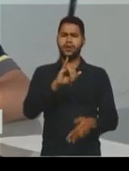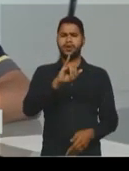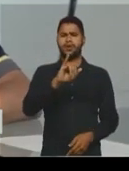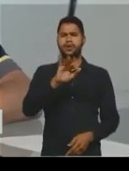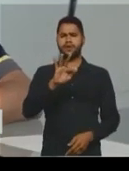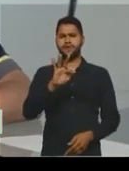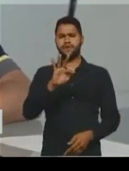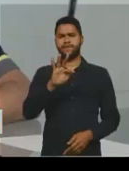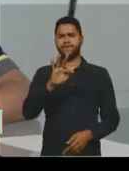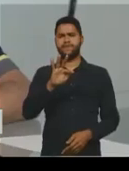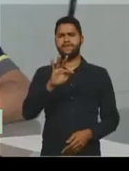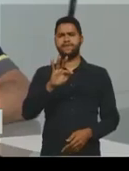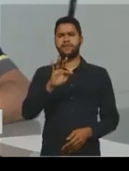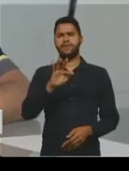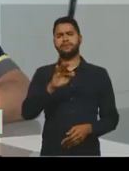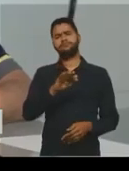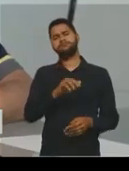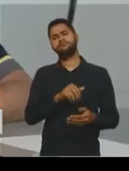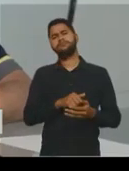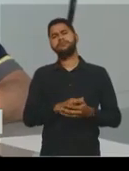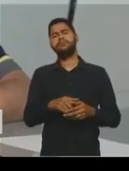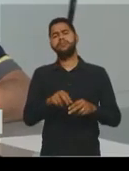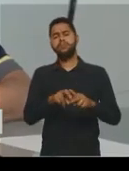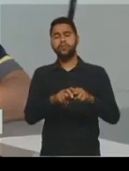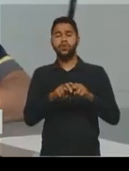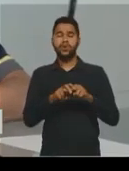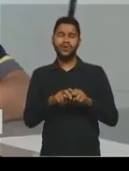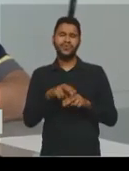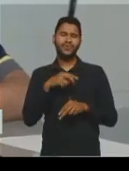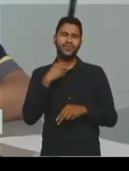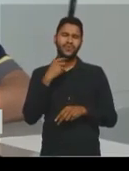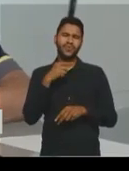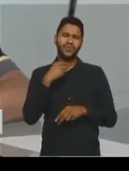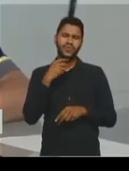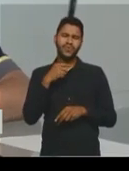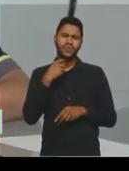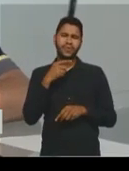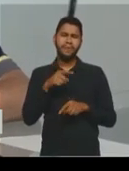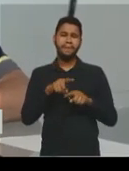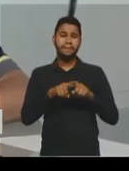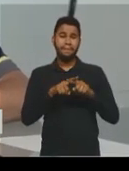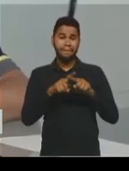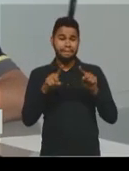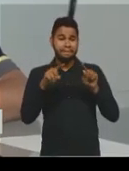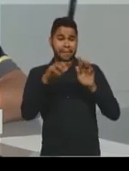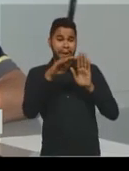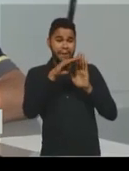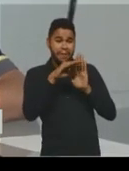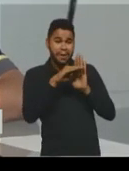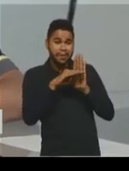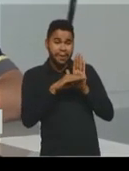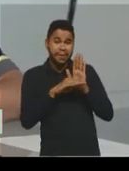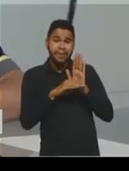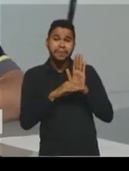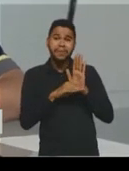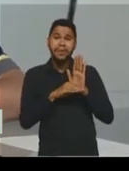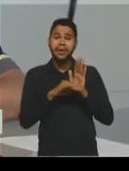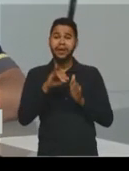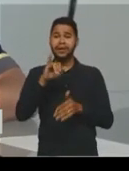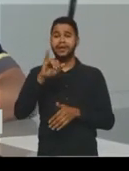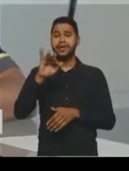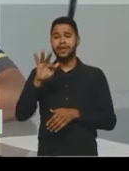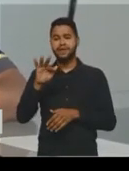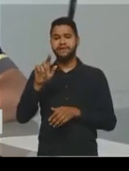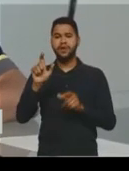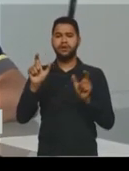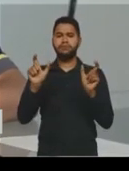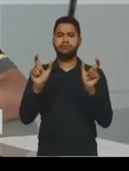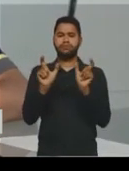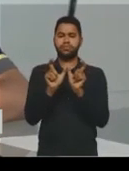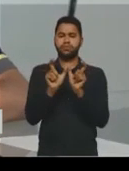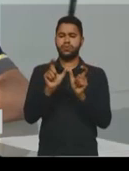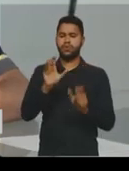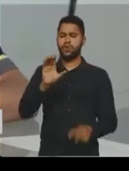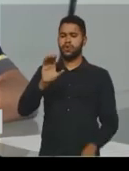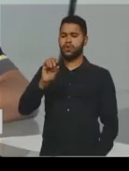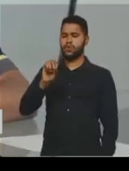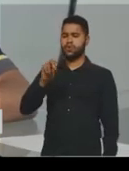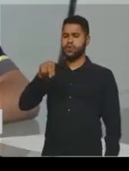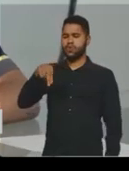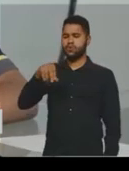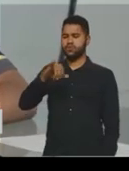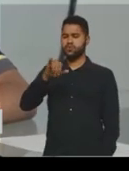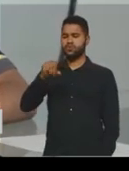clauses, né? Então, por isso que apareceu essa dúvida. Mas a classificação gramatical desse if aí é conjunção,